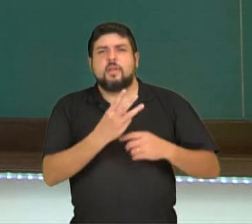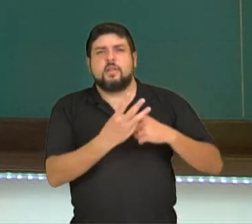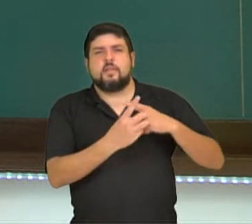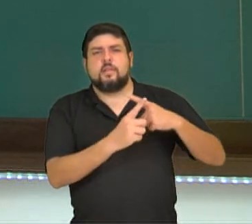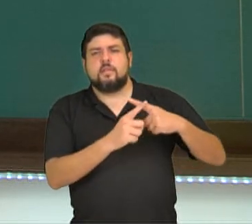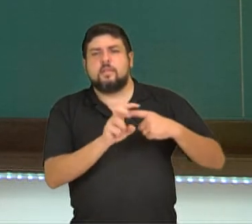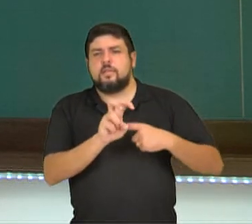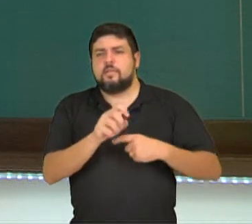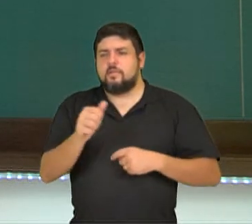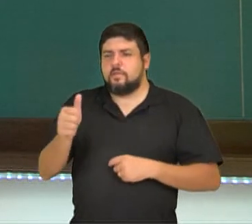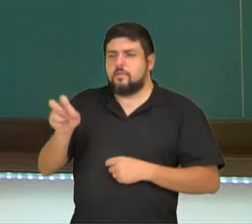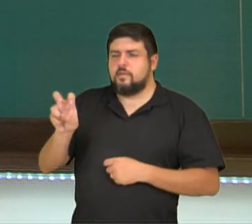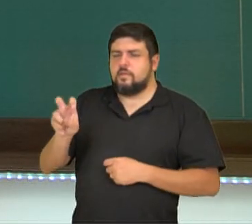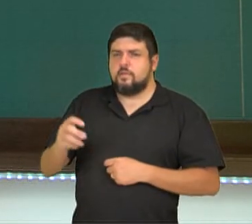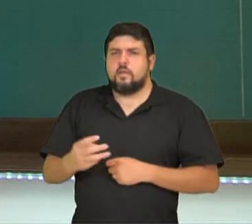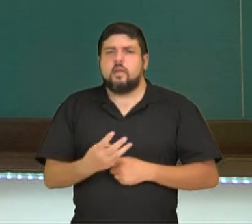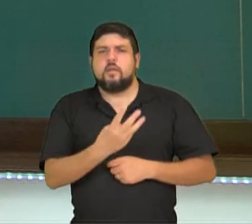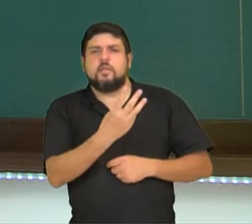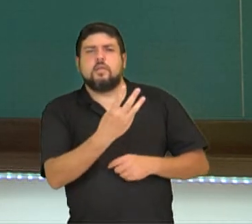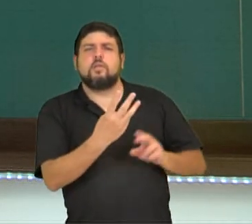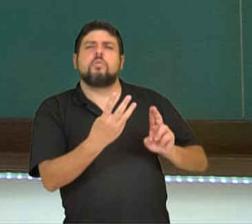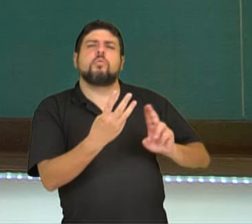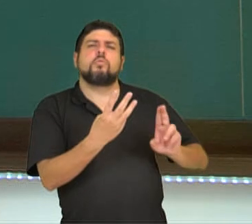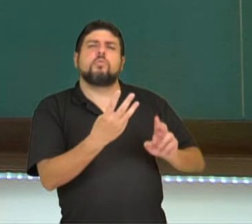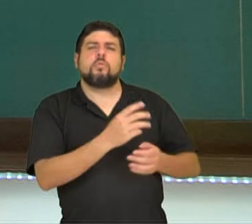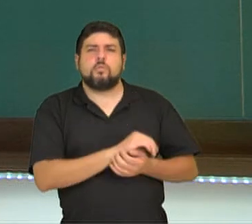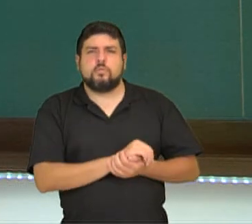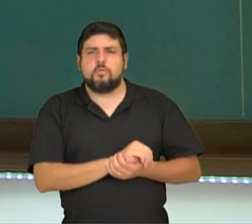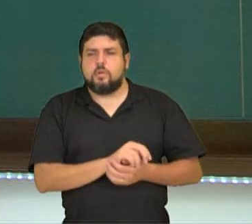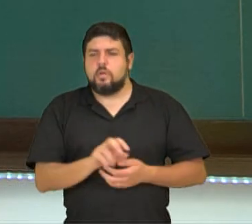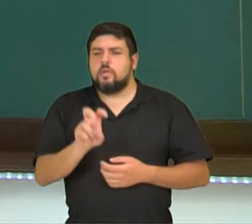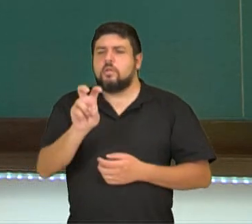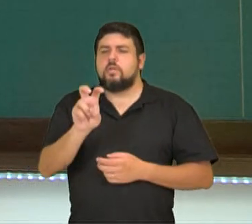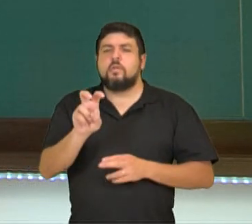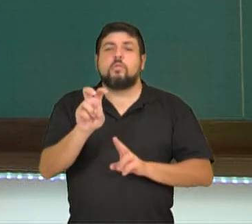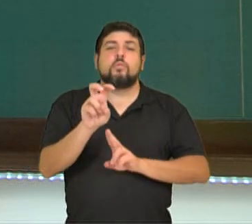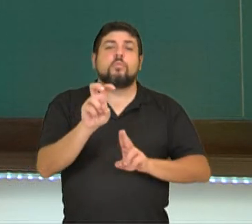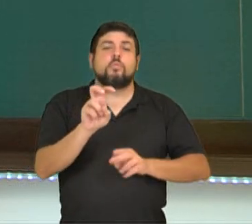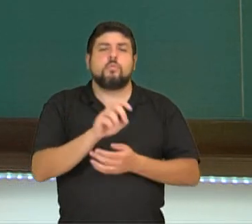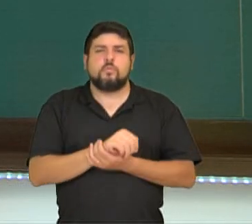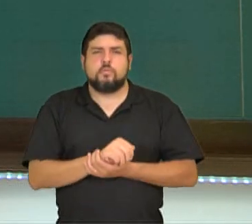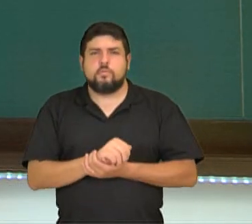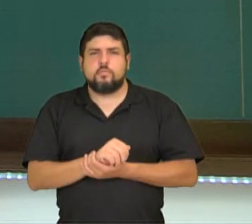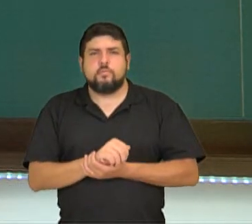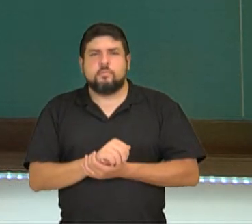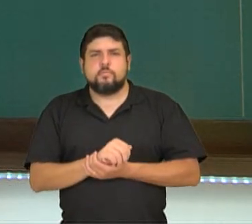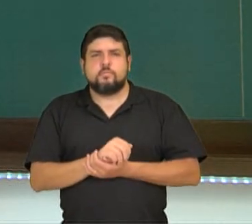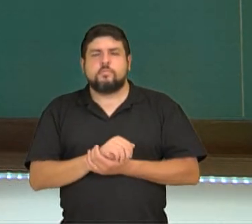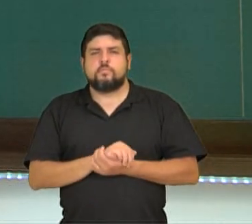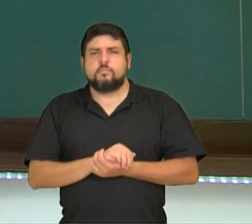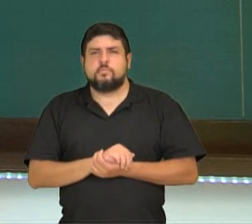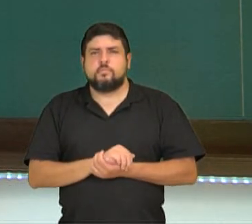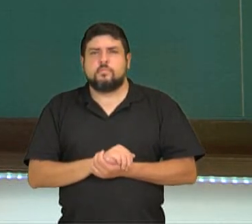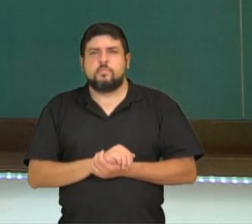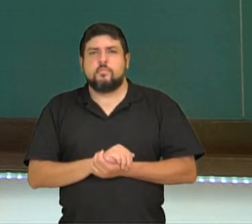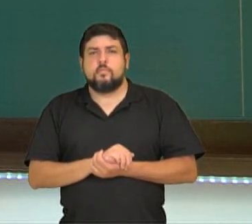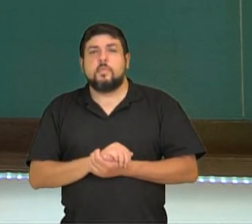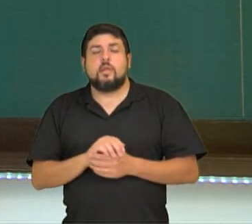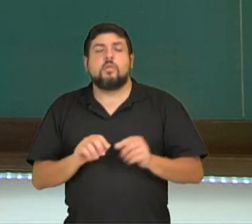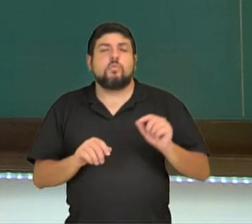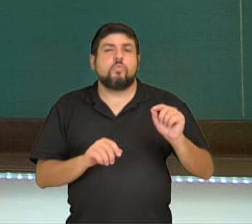15. Então, olha aqui, eu tenho o 3 e o 5. São os dois números que estão se multiplicando. Eles são chamados